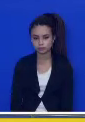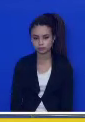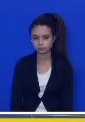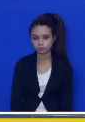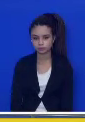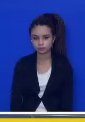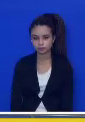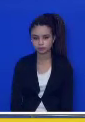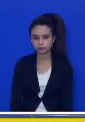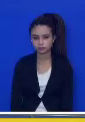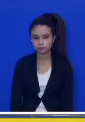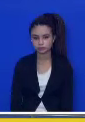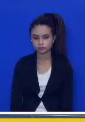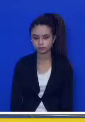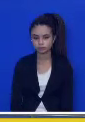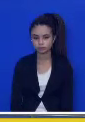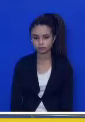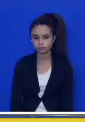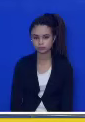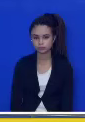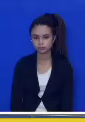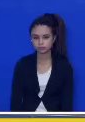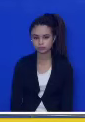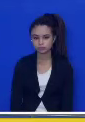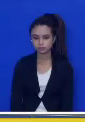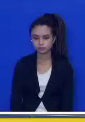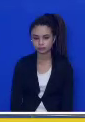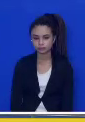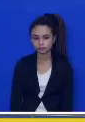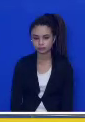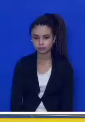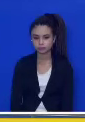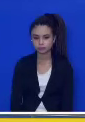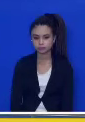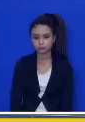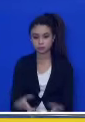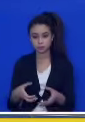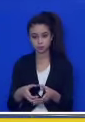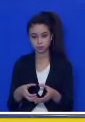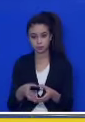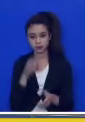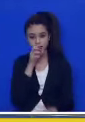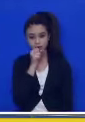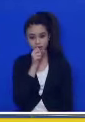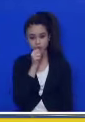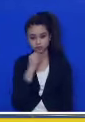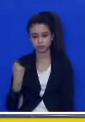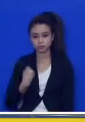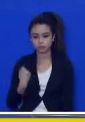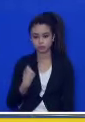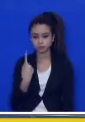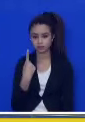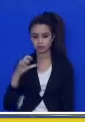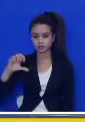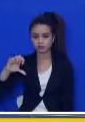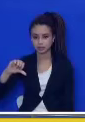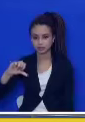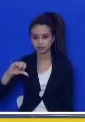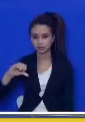do dia de sorte, com o prêmio estimado em R$1 milhão. Bola laranja, número